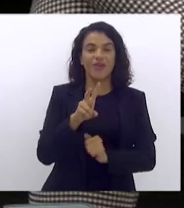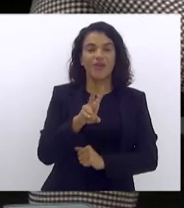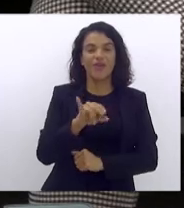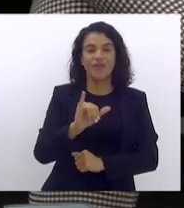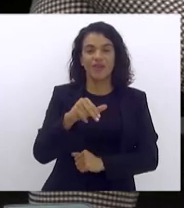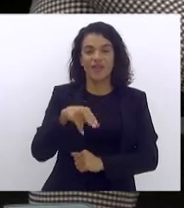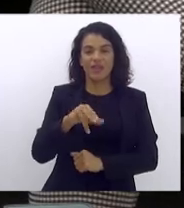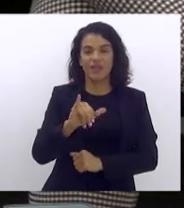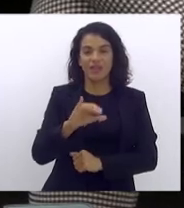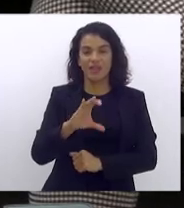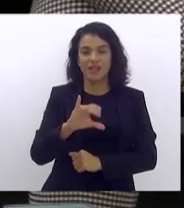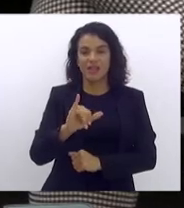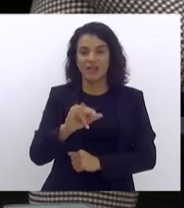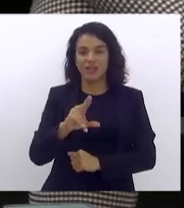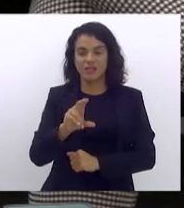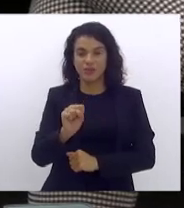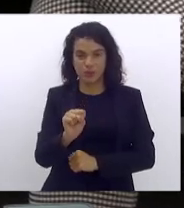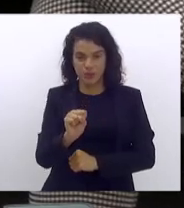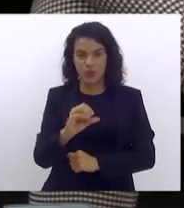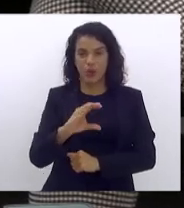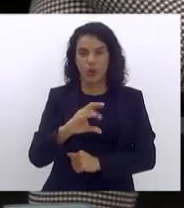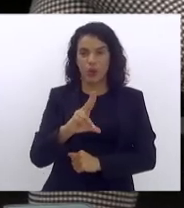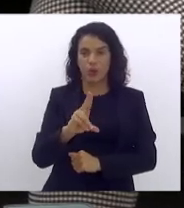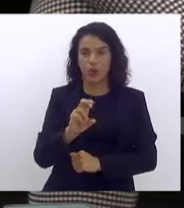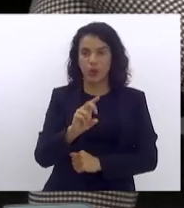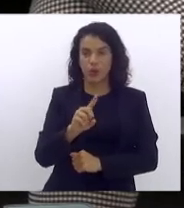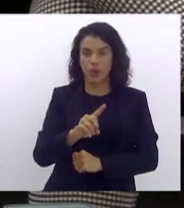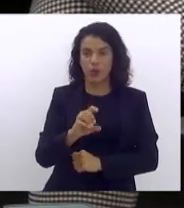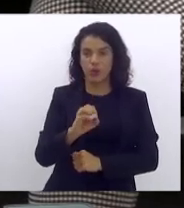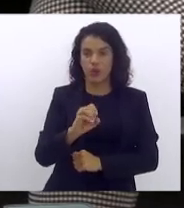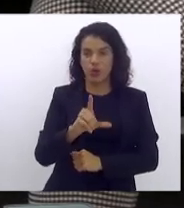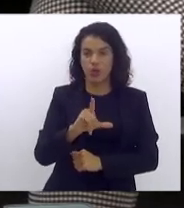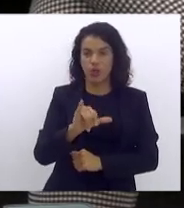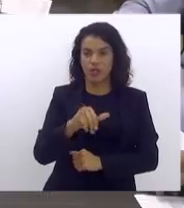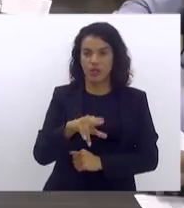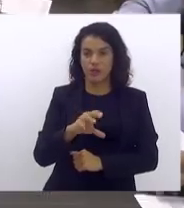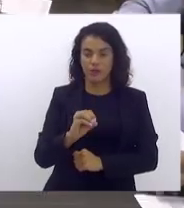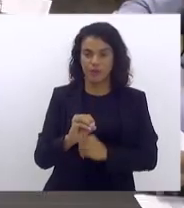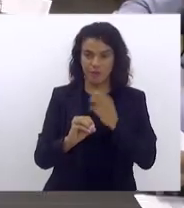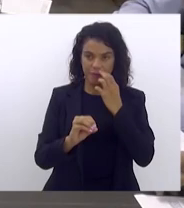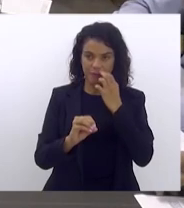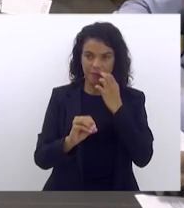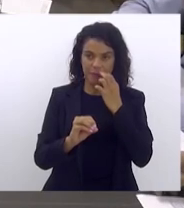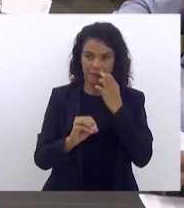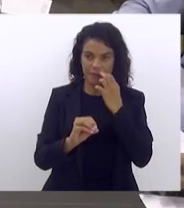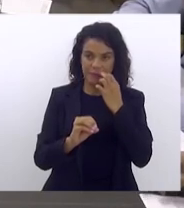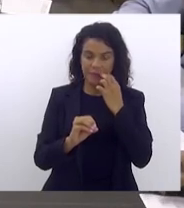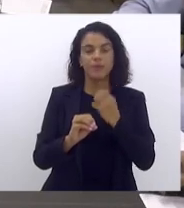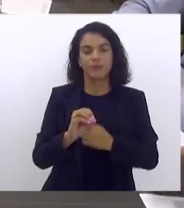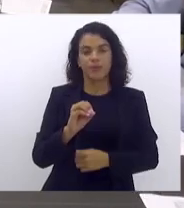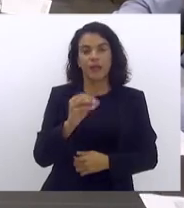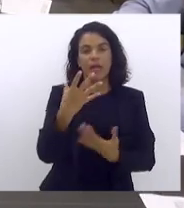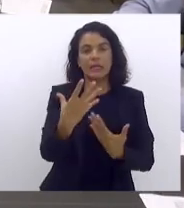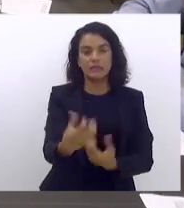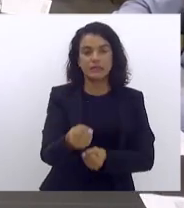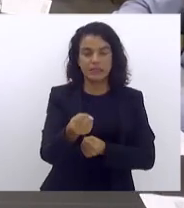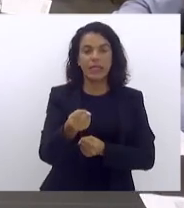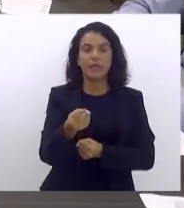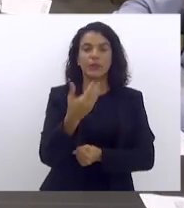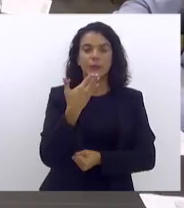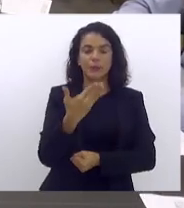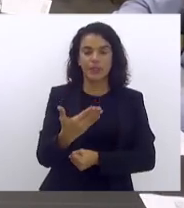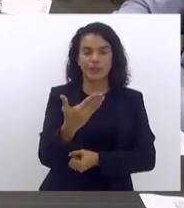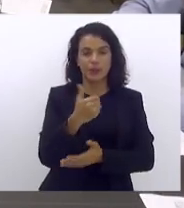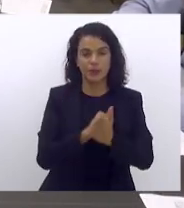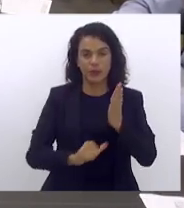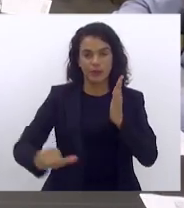Vinícius Cozzolino, para que a gente possa fazer. Então, está definido o pedido de inversão da